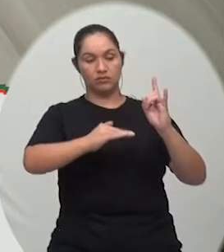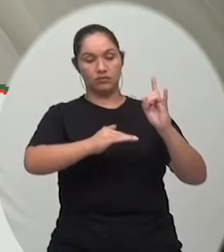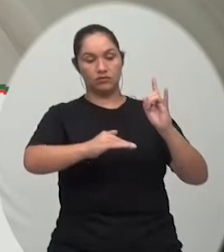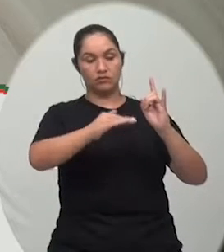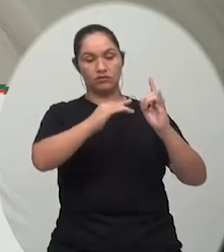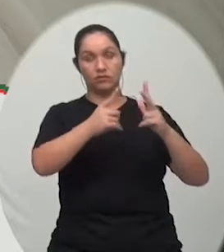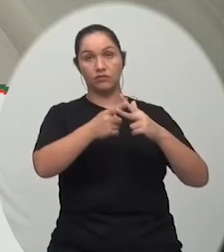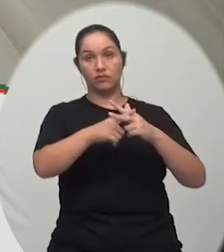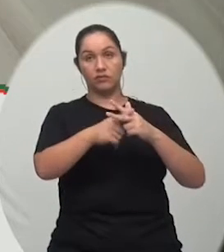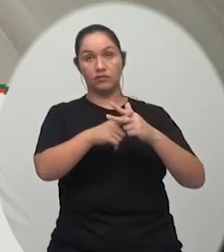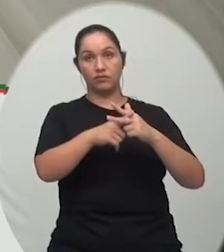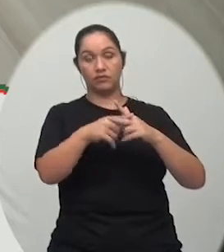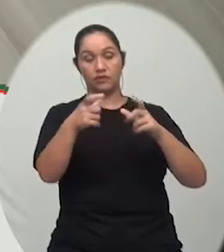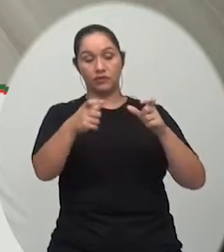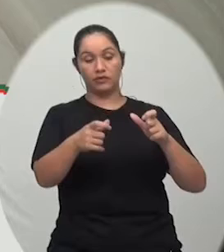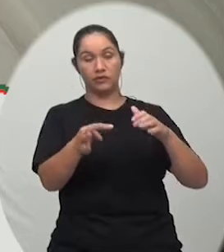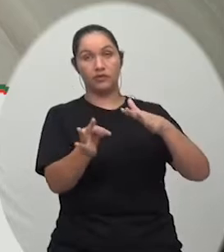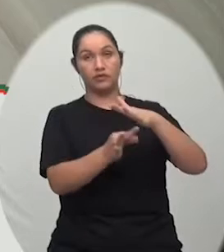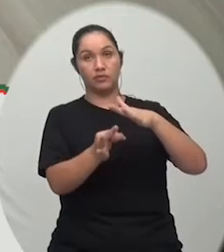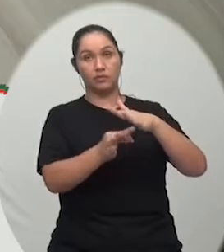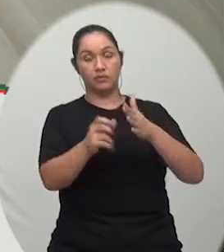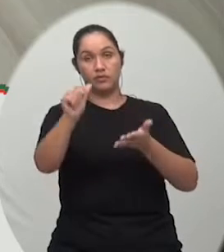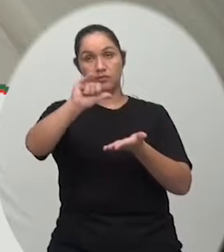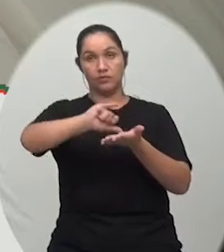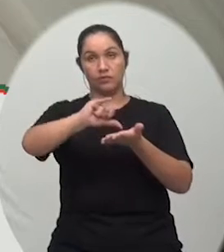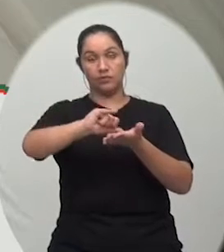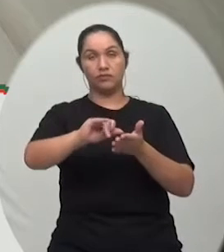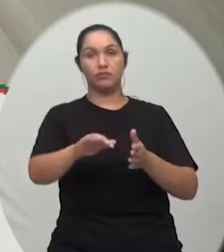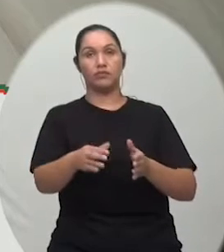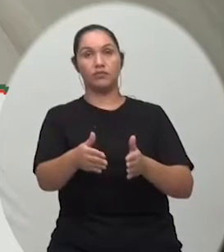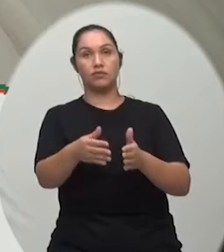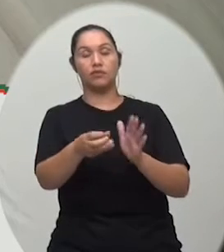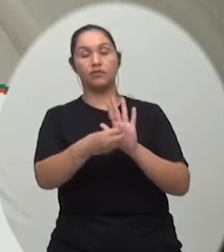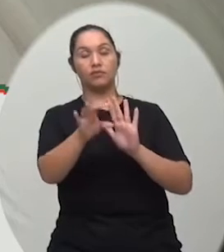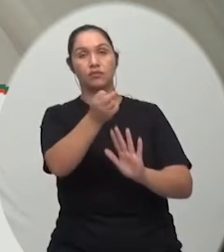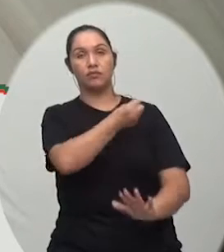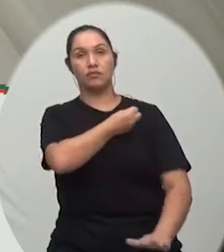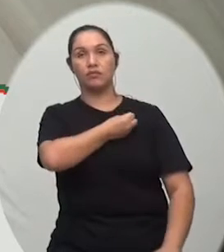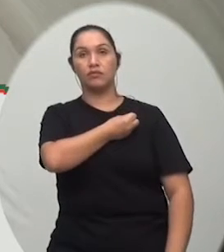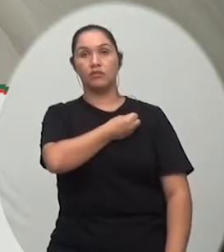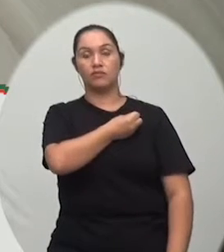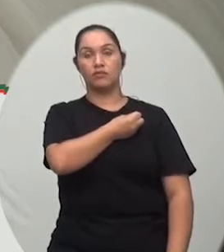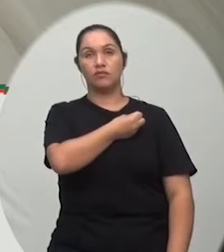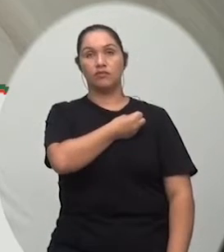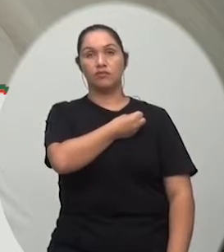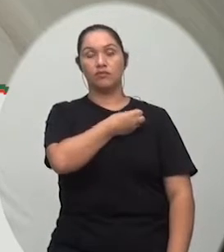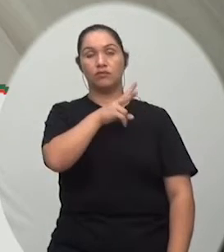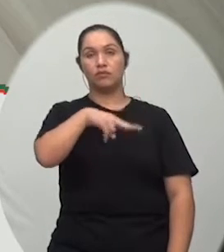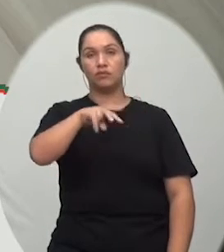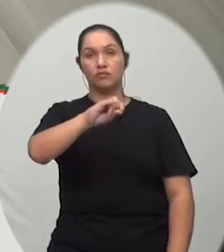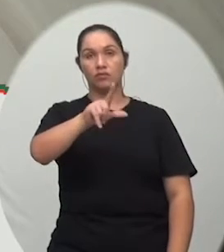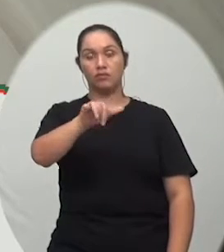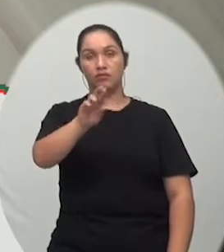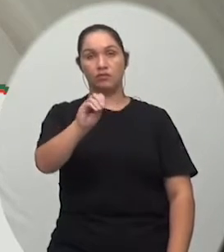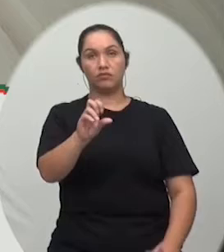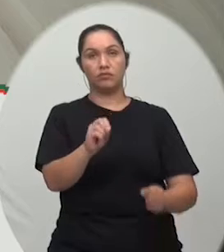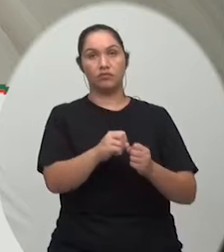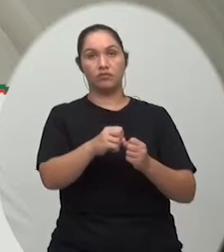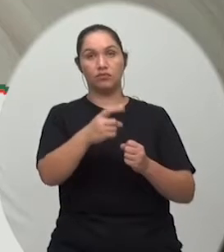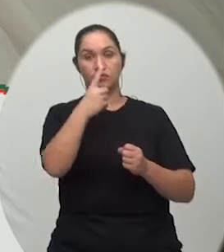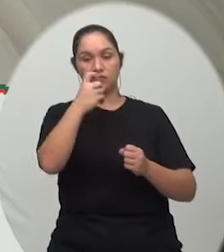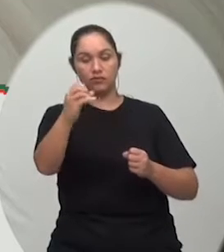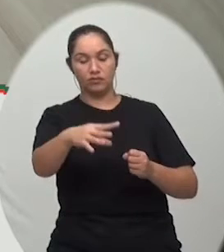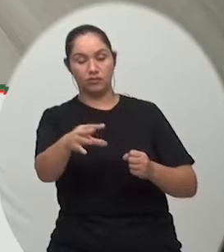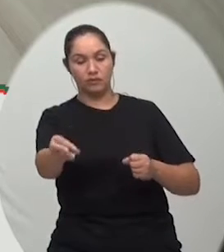de Passageiros. Indicação 156/2019, autor vereador Zairo Casagrande, assunto: coleta de